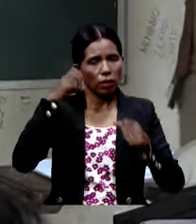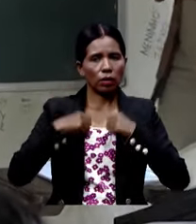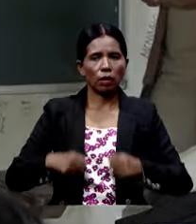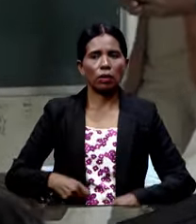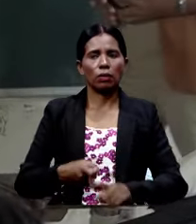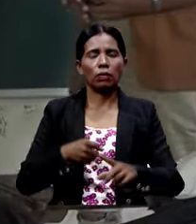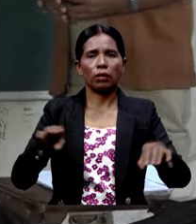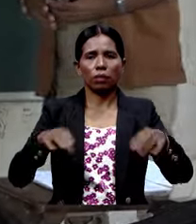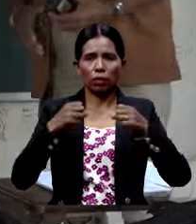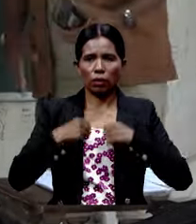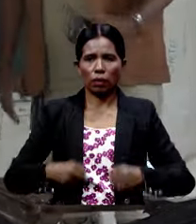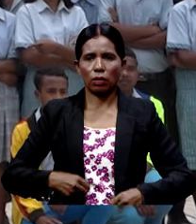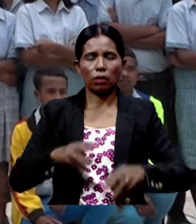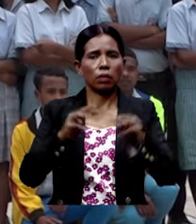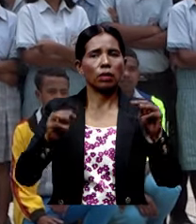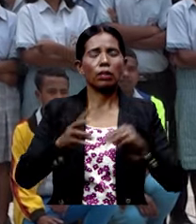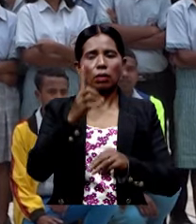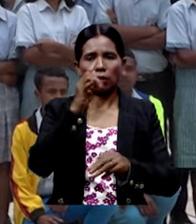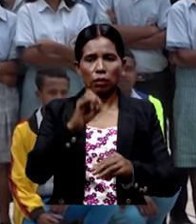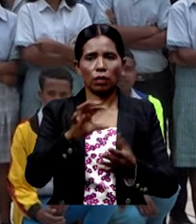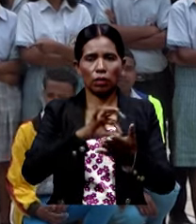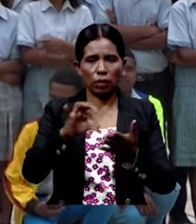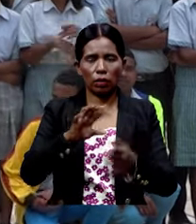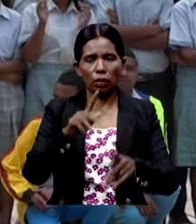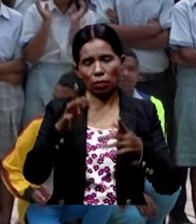lihusi Serviço Saúde Município di li, resista ona